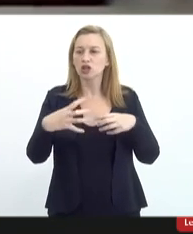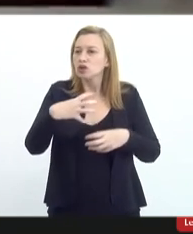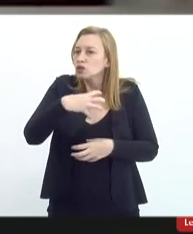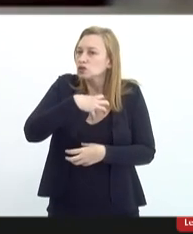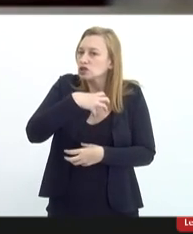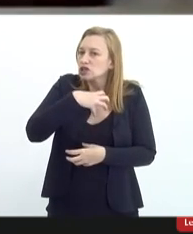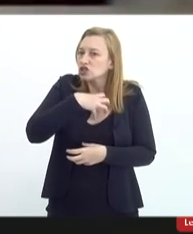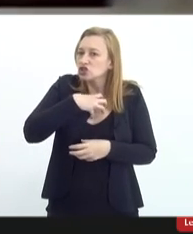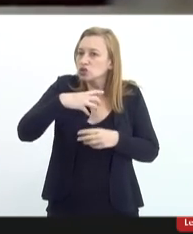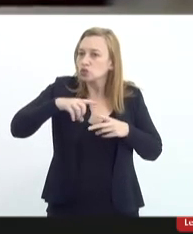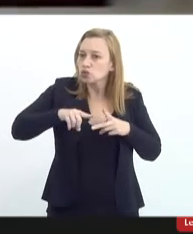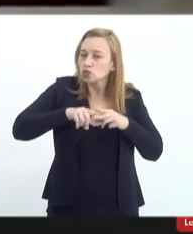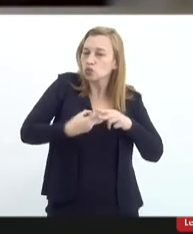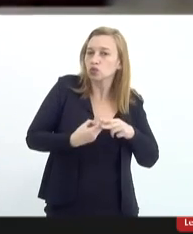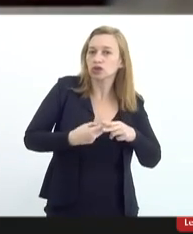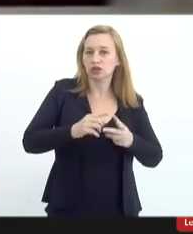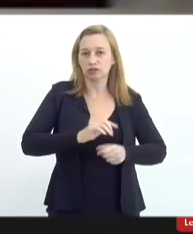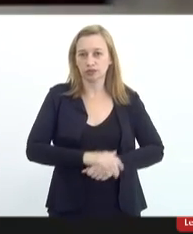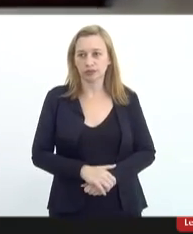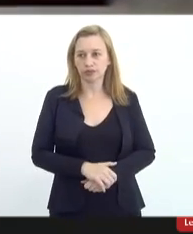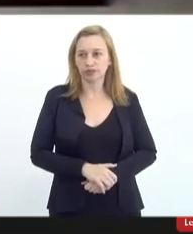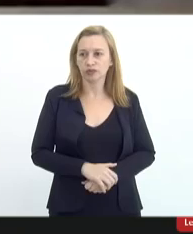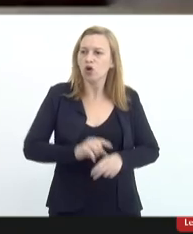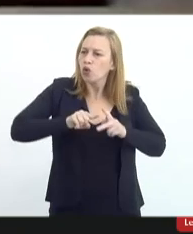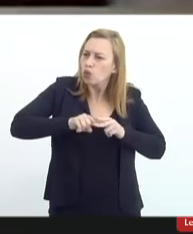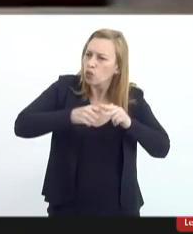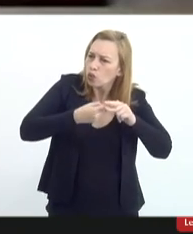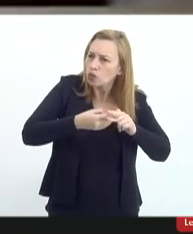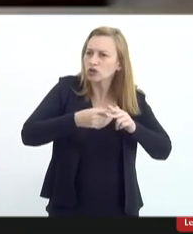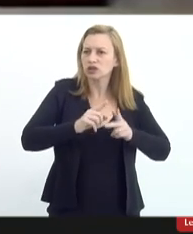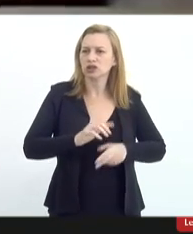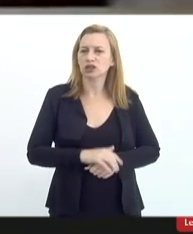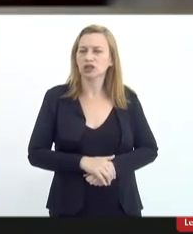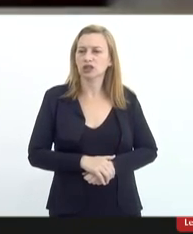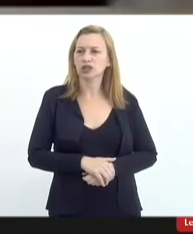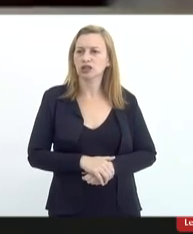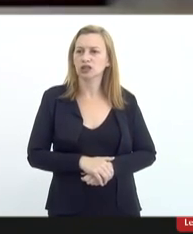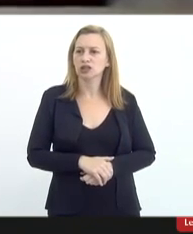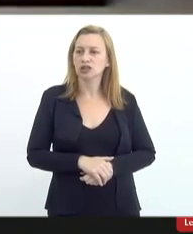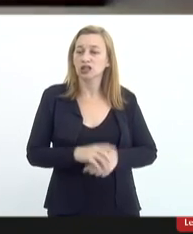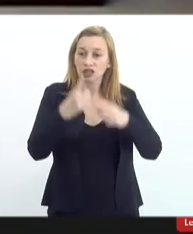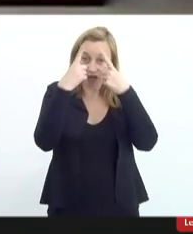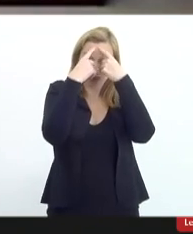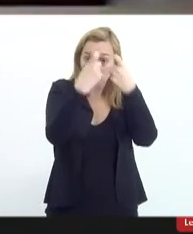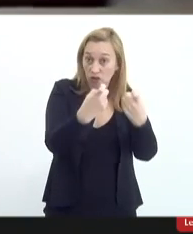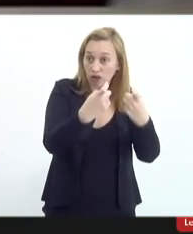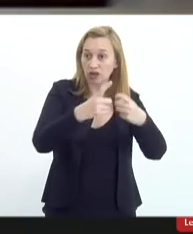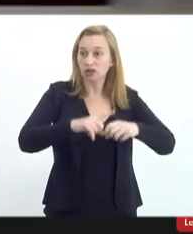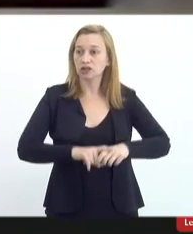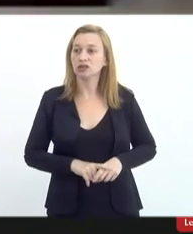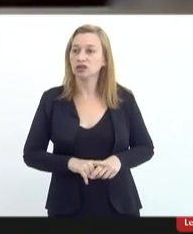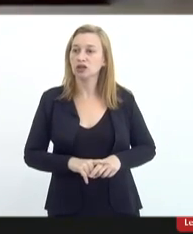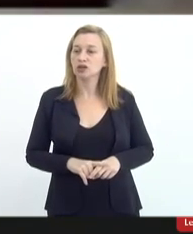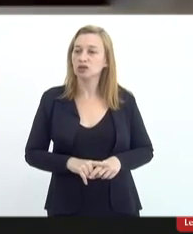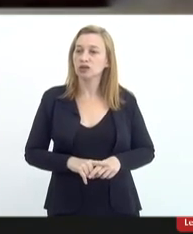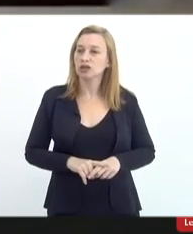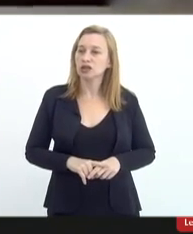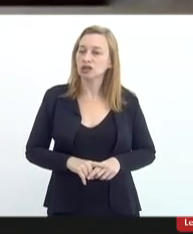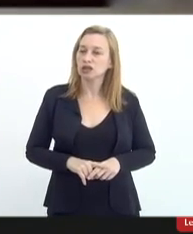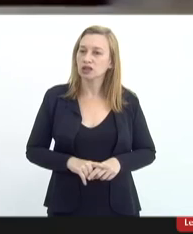da reparação. A reparação dessas violências, a reparação, a